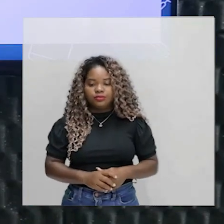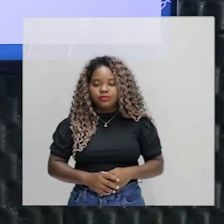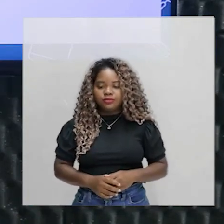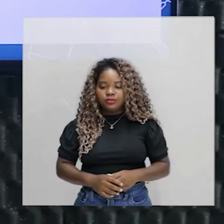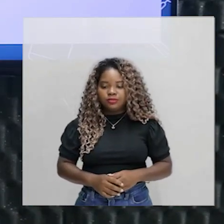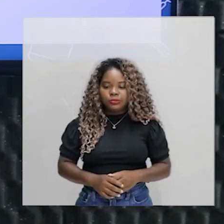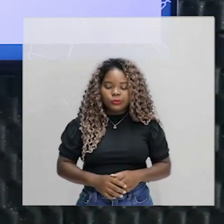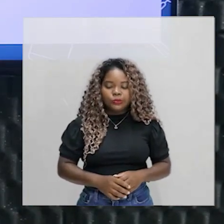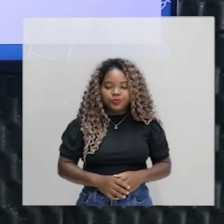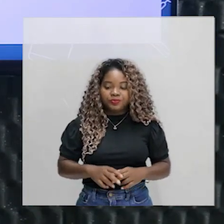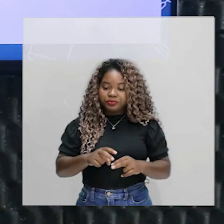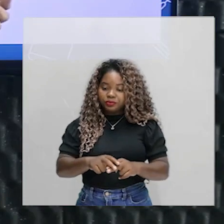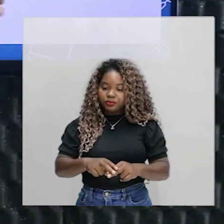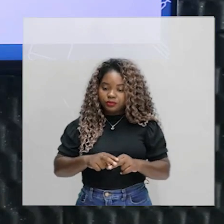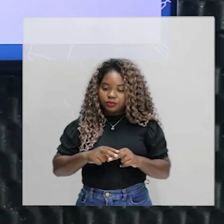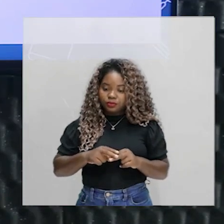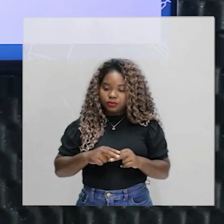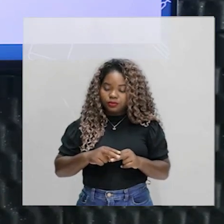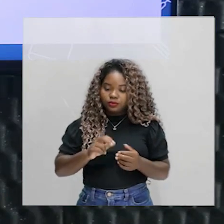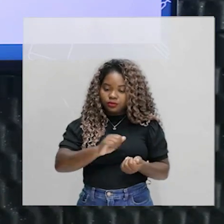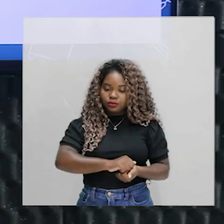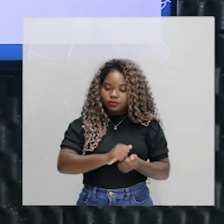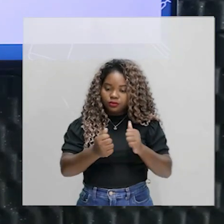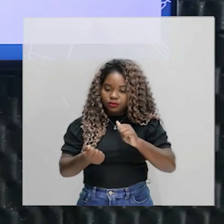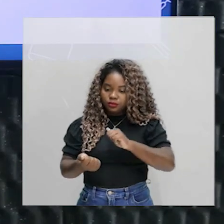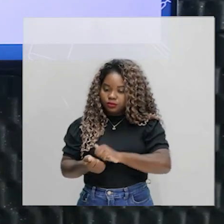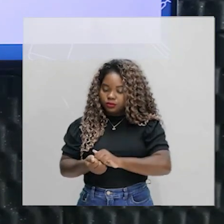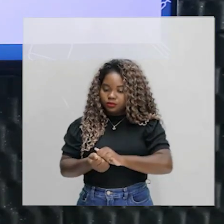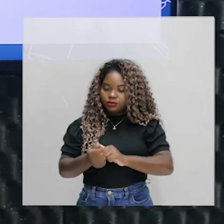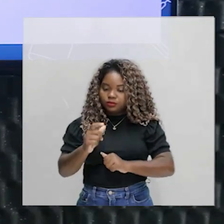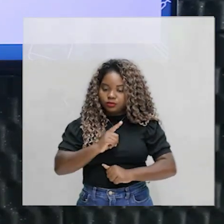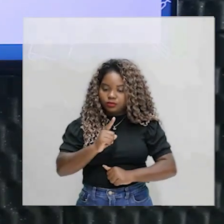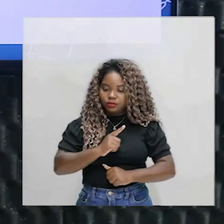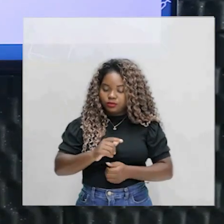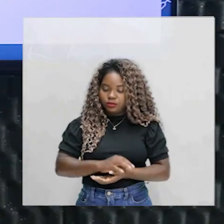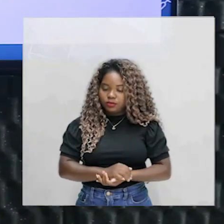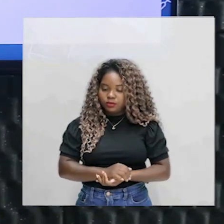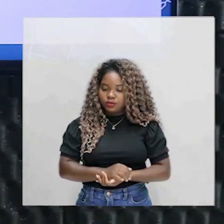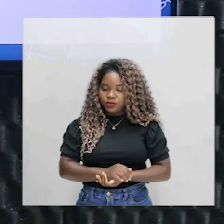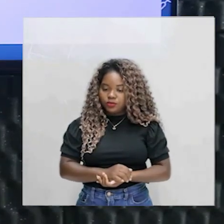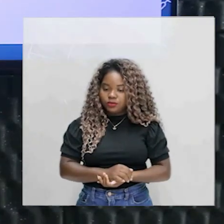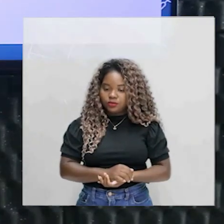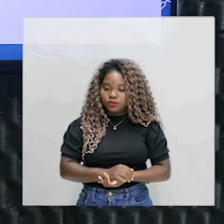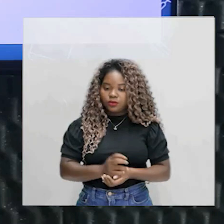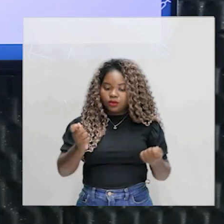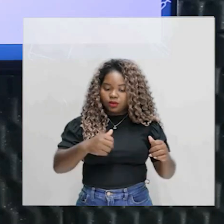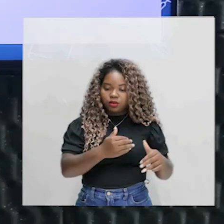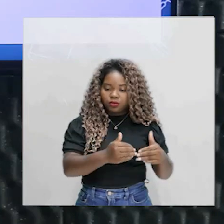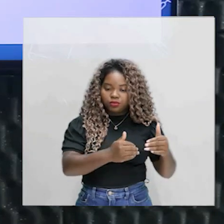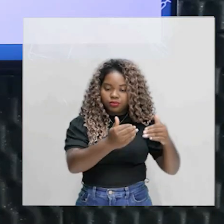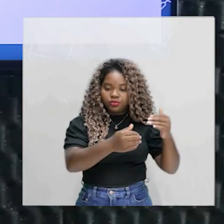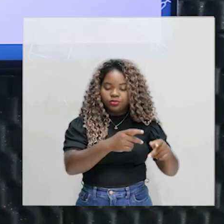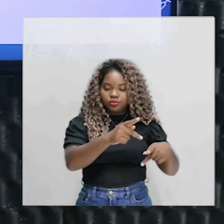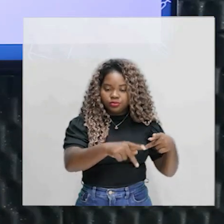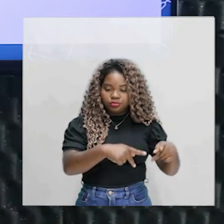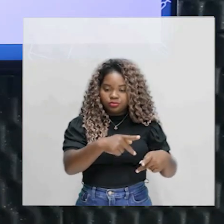assim ele pode essa adaptação que esses indivíduos apresentam ela pode promover a evolução da